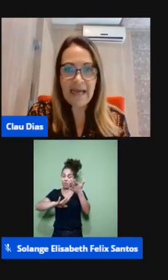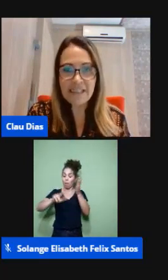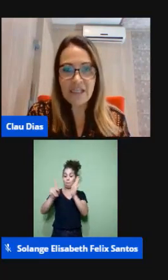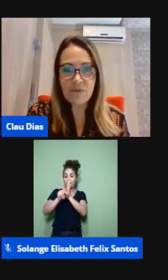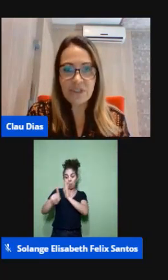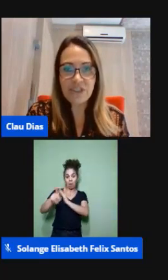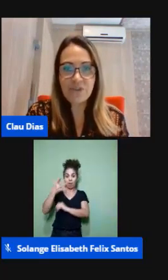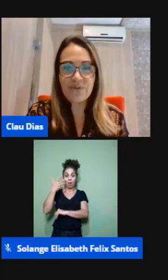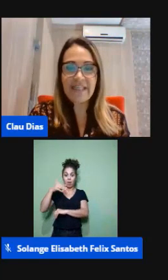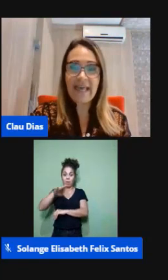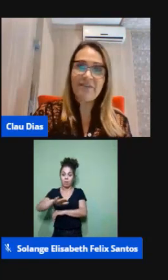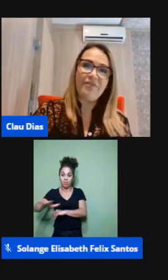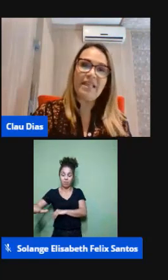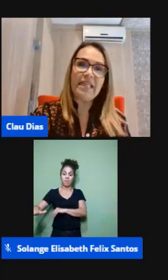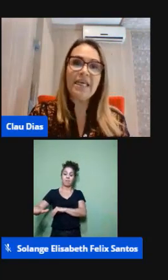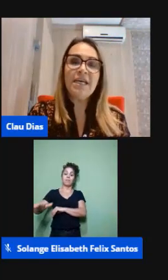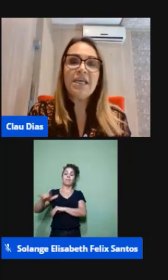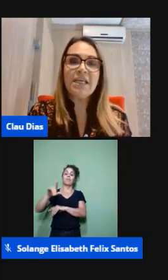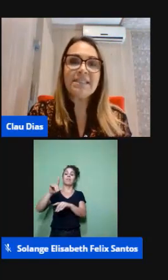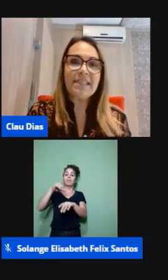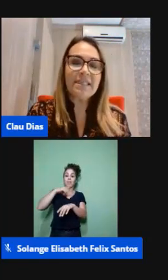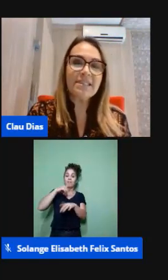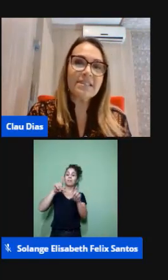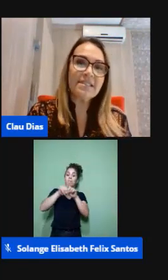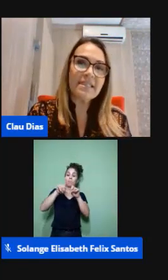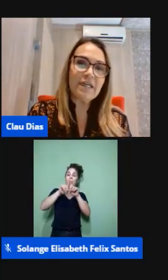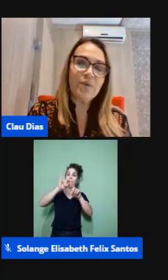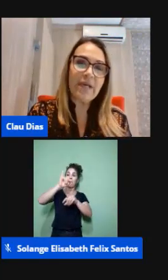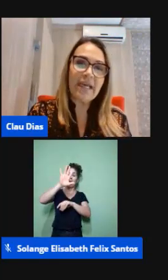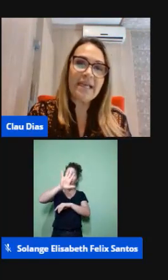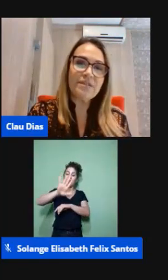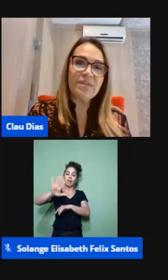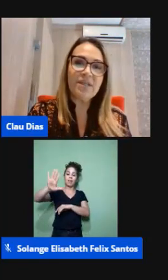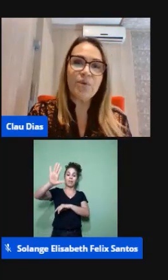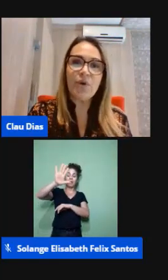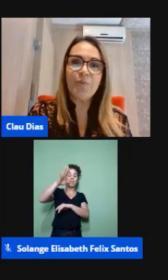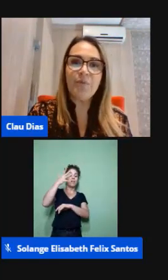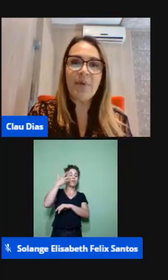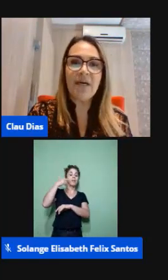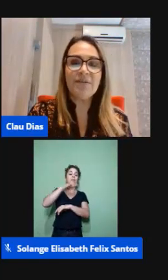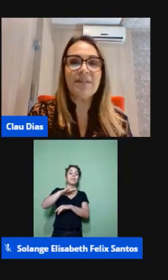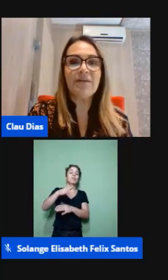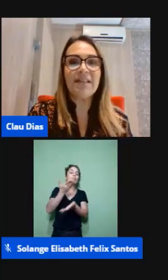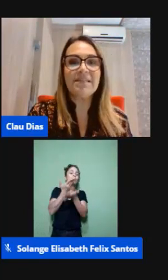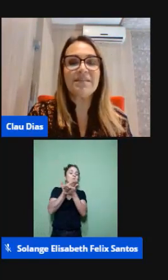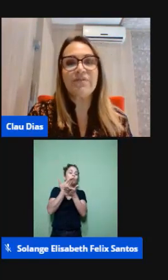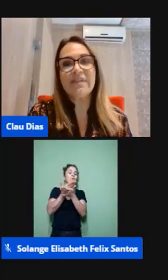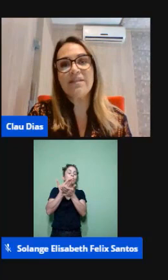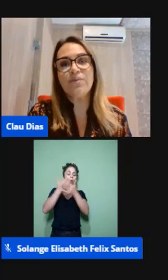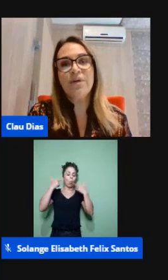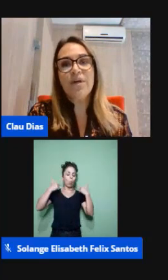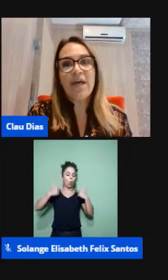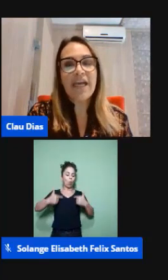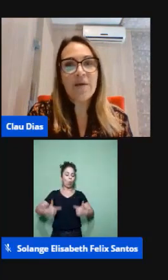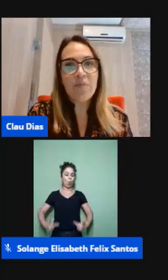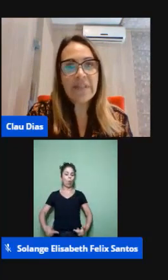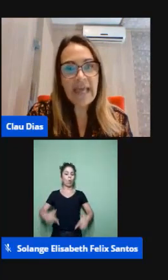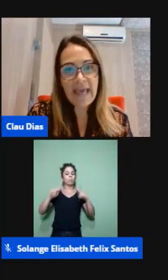outra imagem onde a gente consegue ver ali que as crianças estão estudando o corpo humano, então elas estão